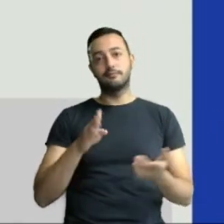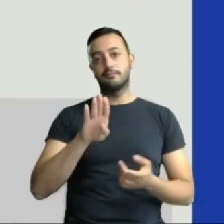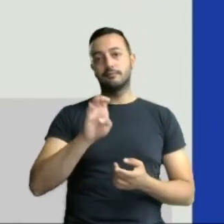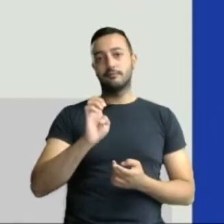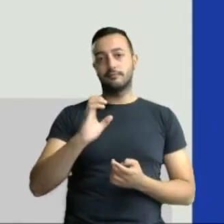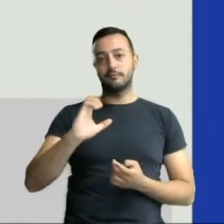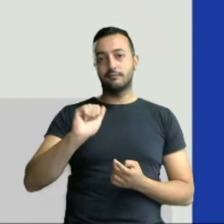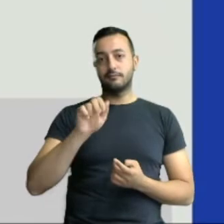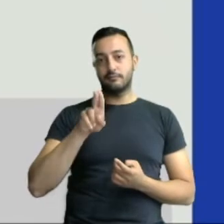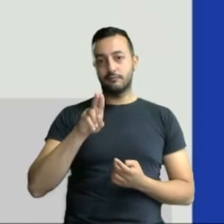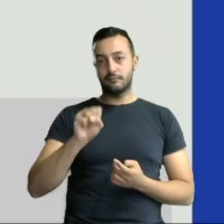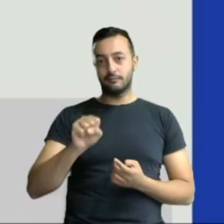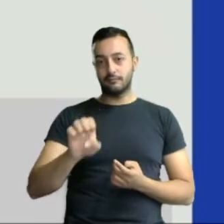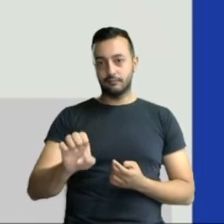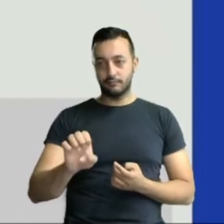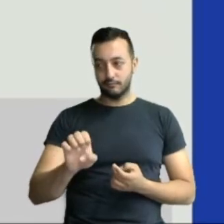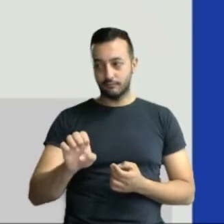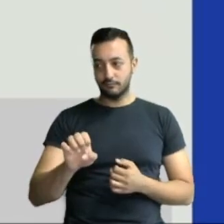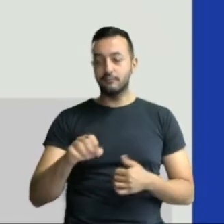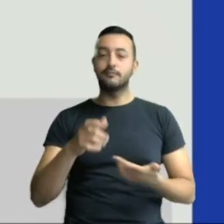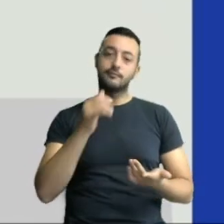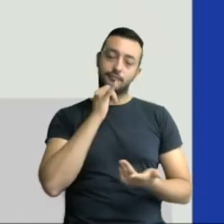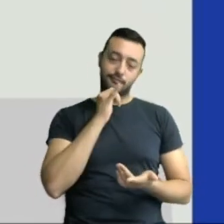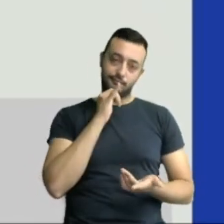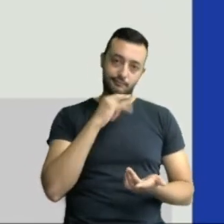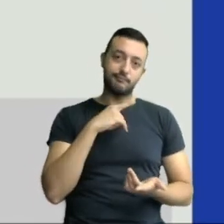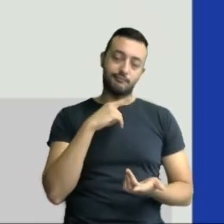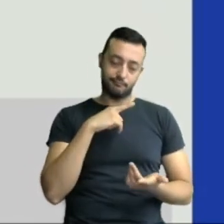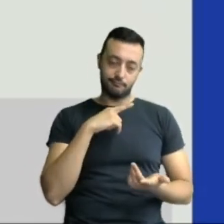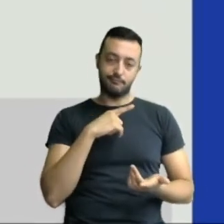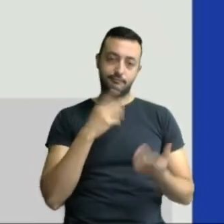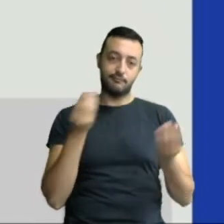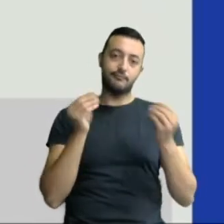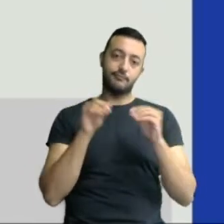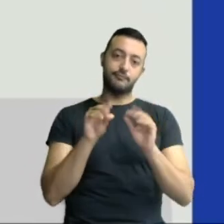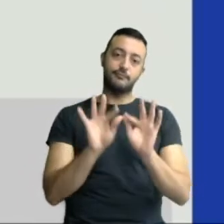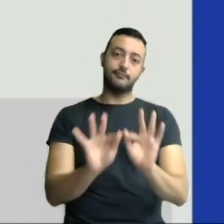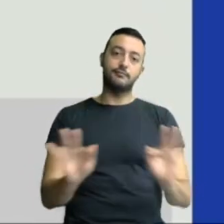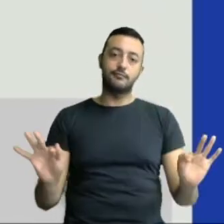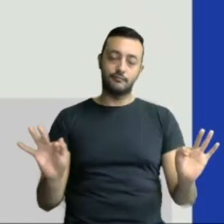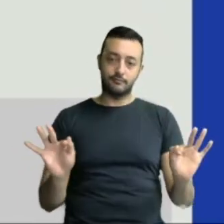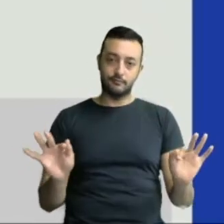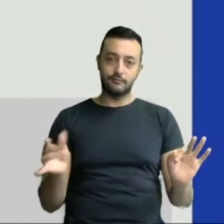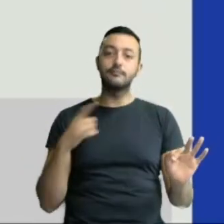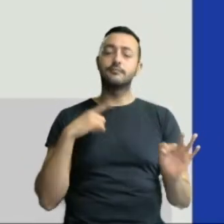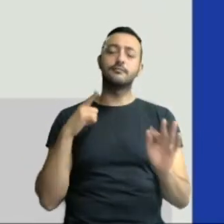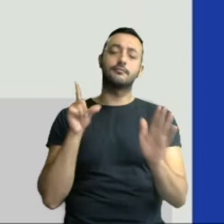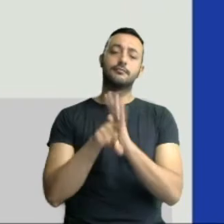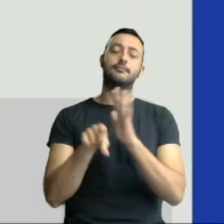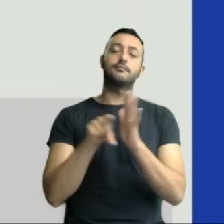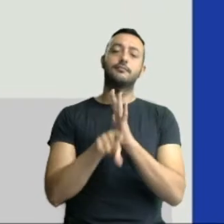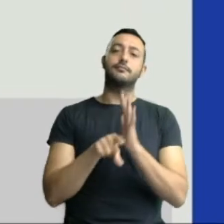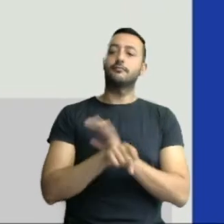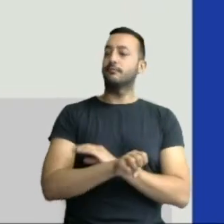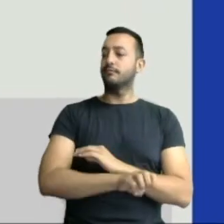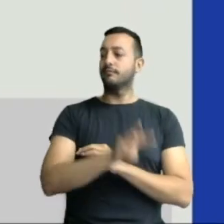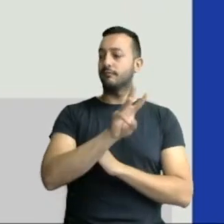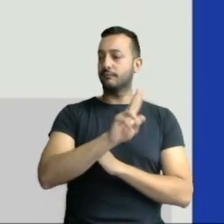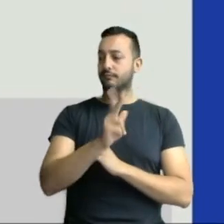because, ok? Because. Temos aí o exemplo, né, da colocação em frase. Temos a seguinte pergunta: